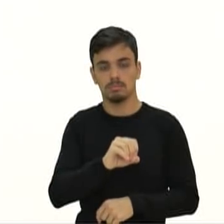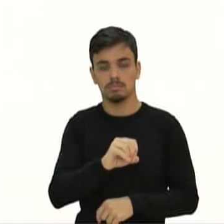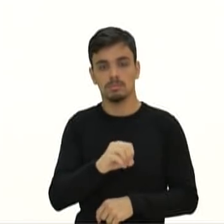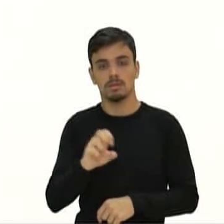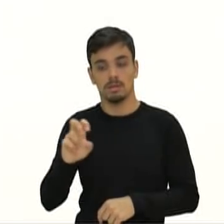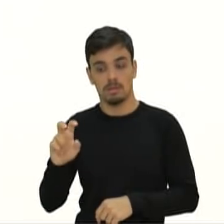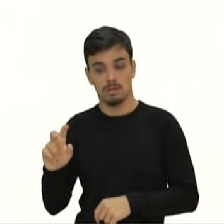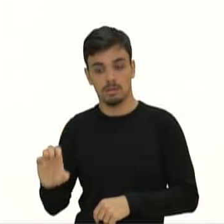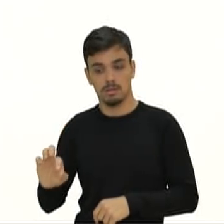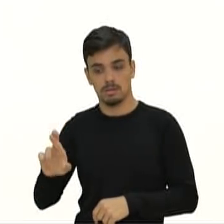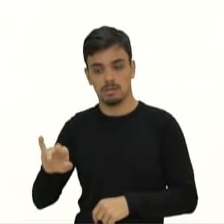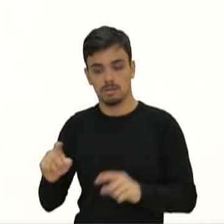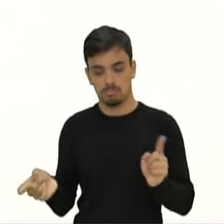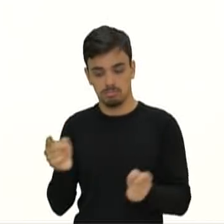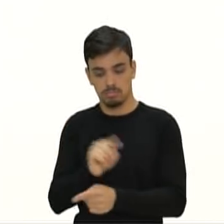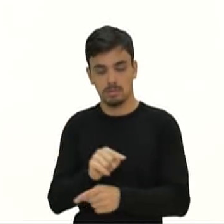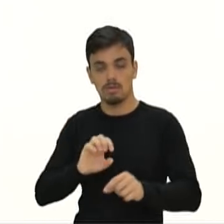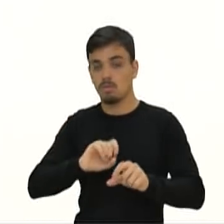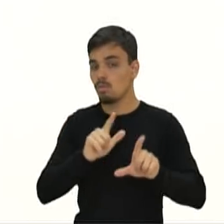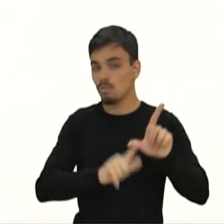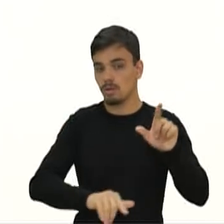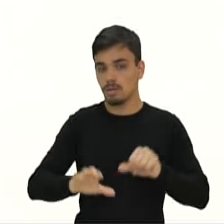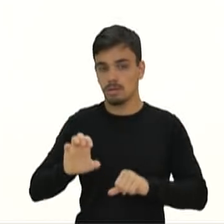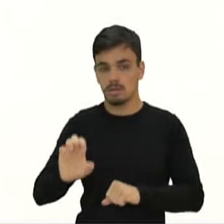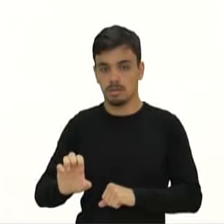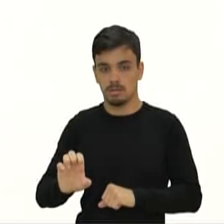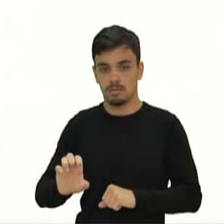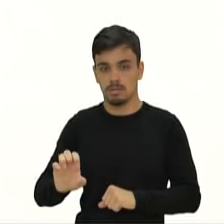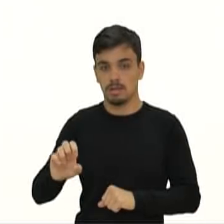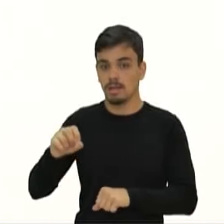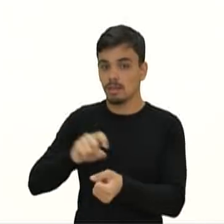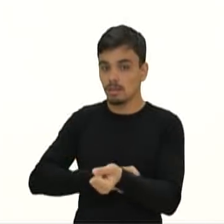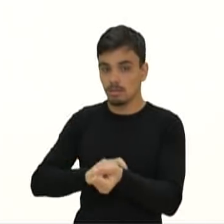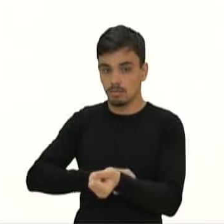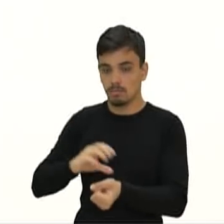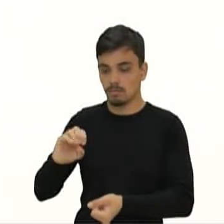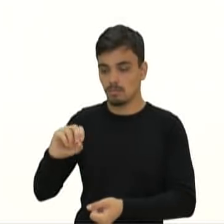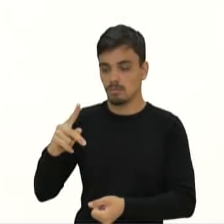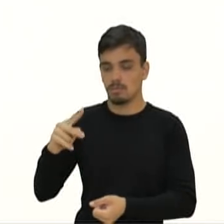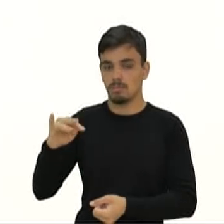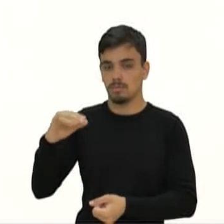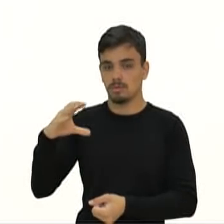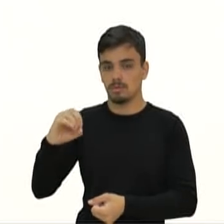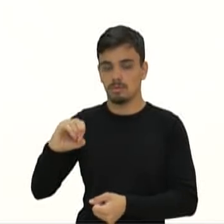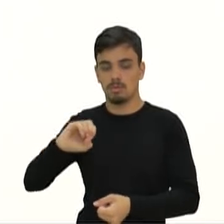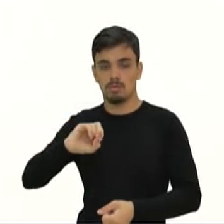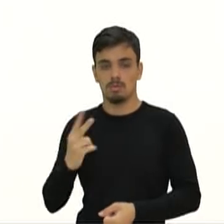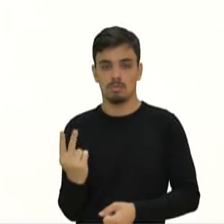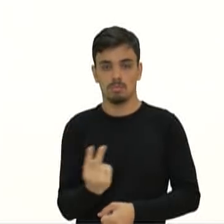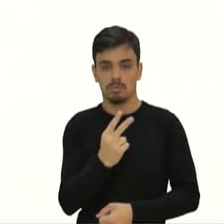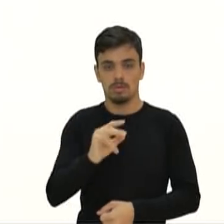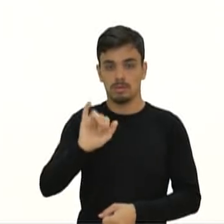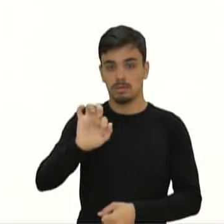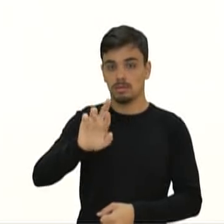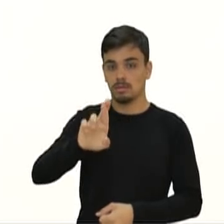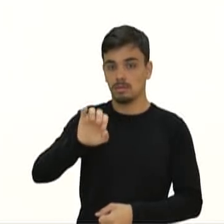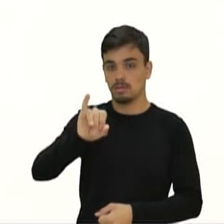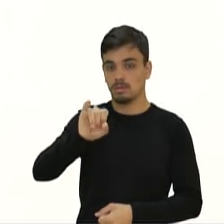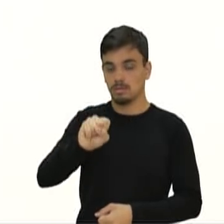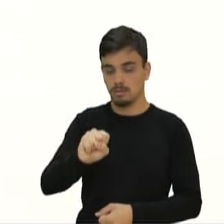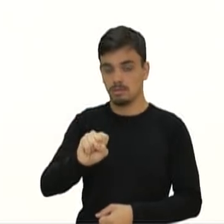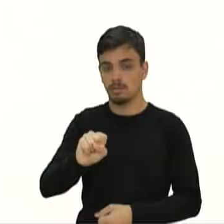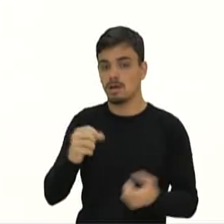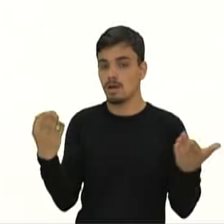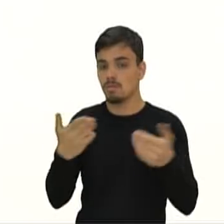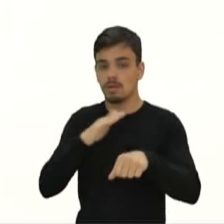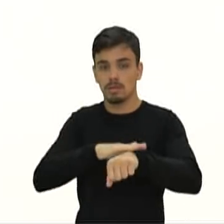pupila. Letra E, 1, nervo óptico e o número 2, a íris. Então, um tempinho para